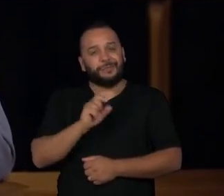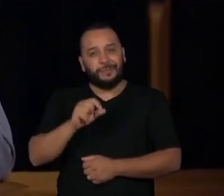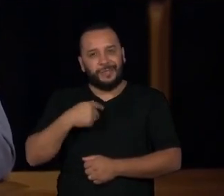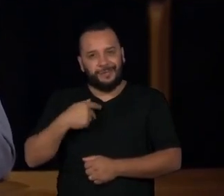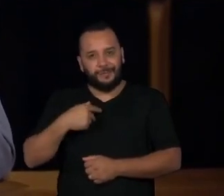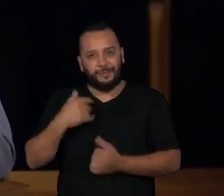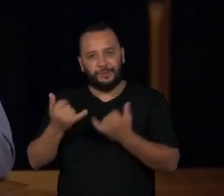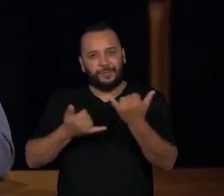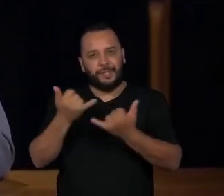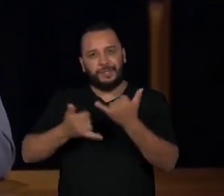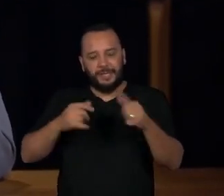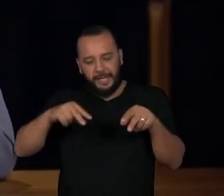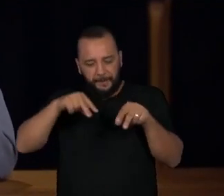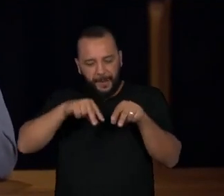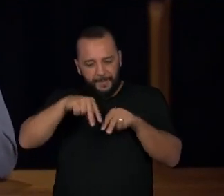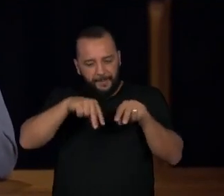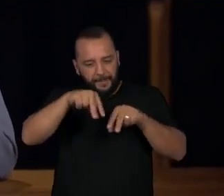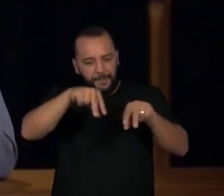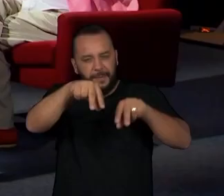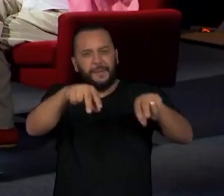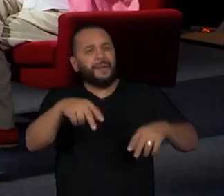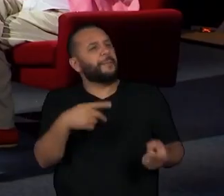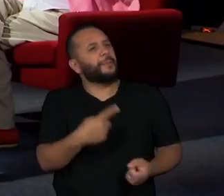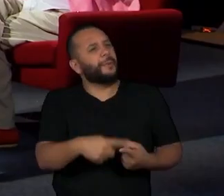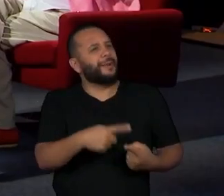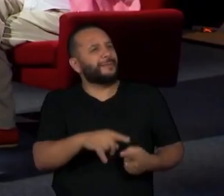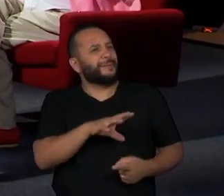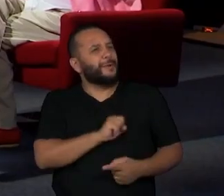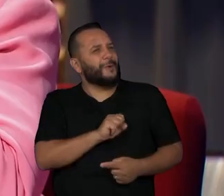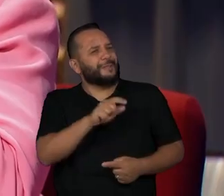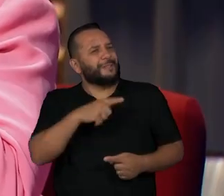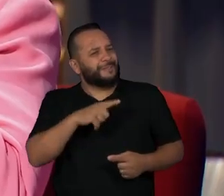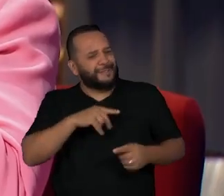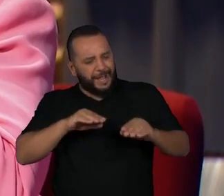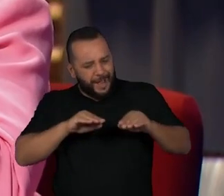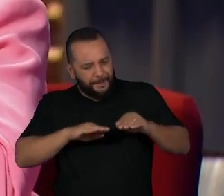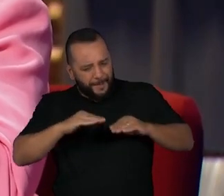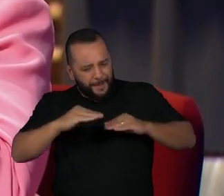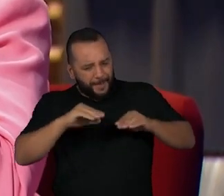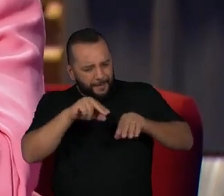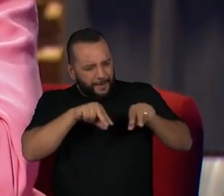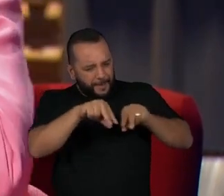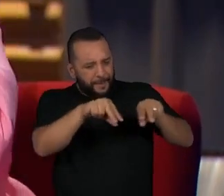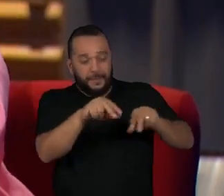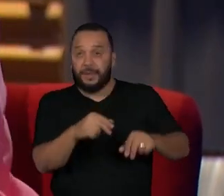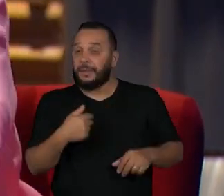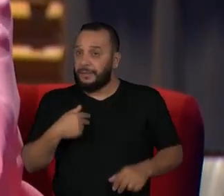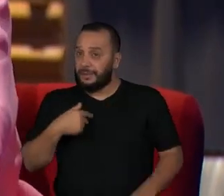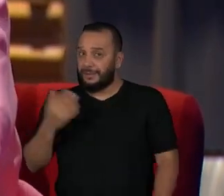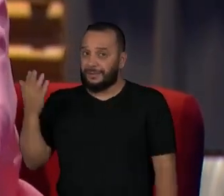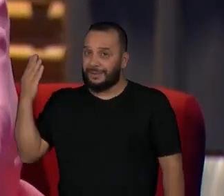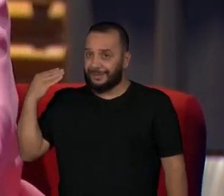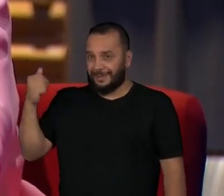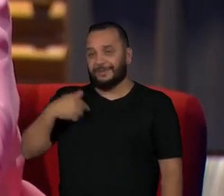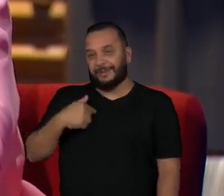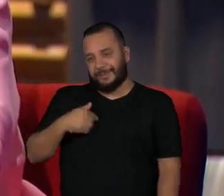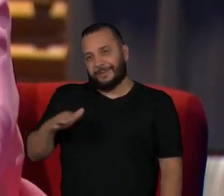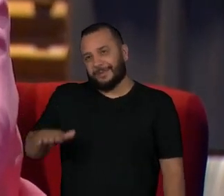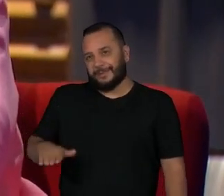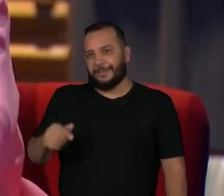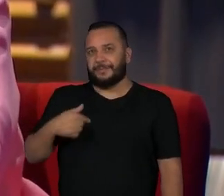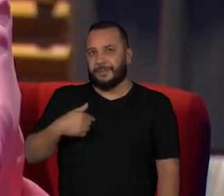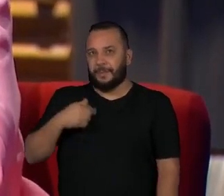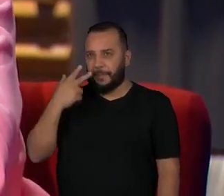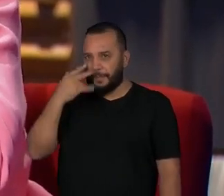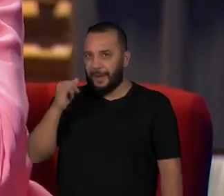cabeças da onde que vem esse Fascino P quando era pequeno meu recebeu a manque